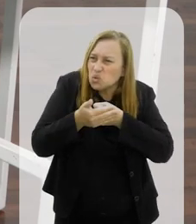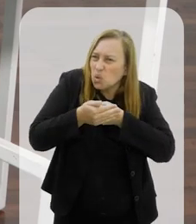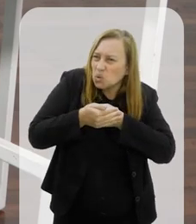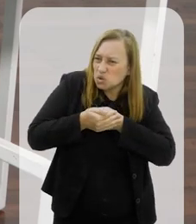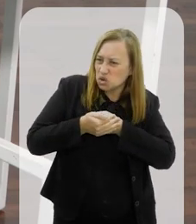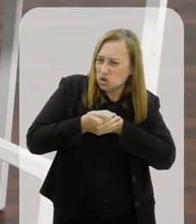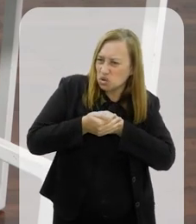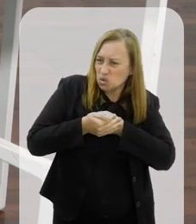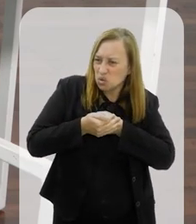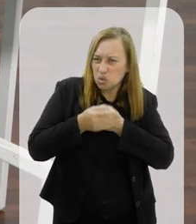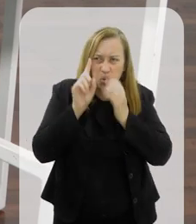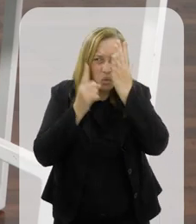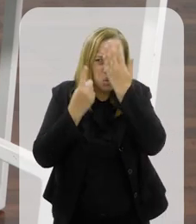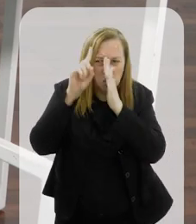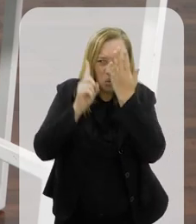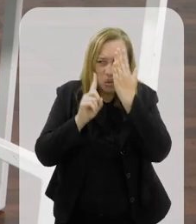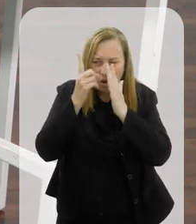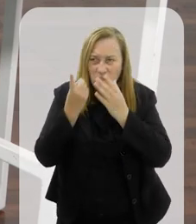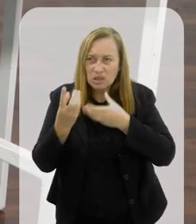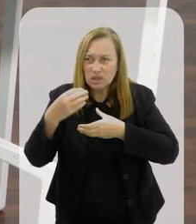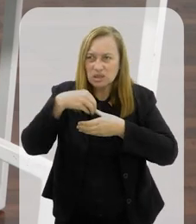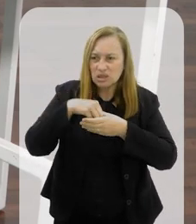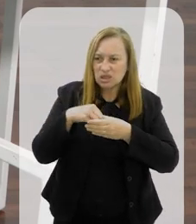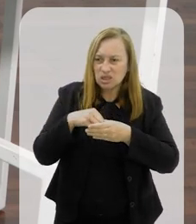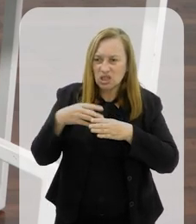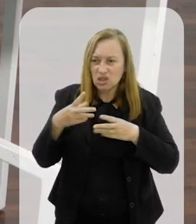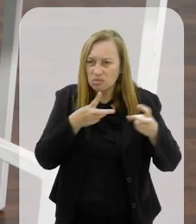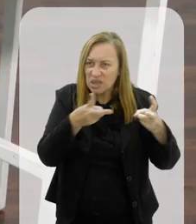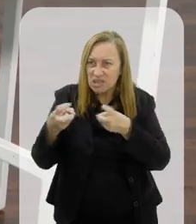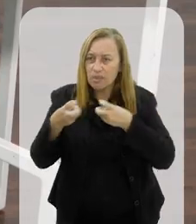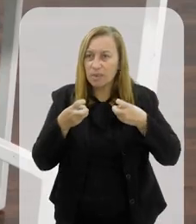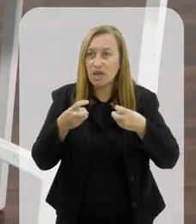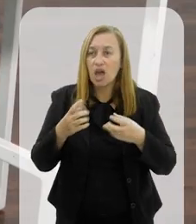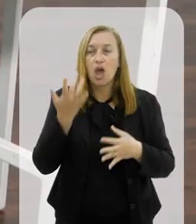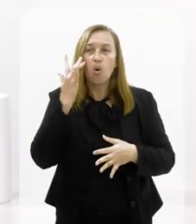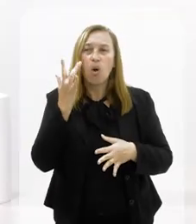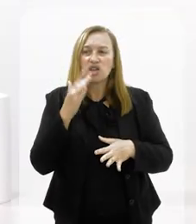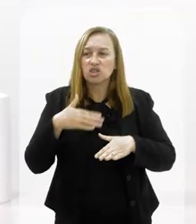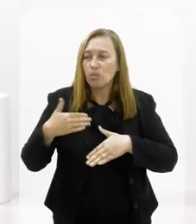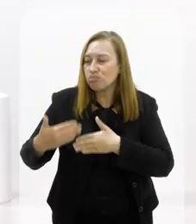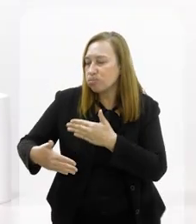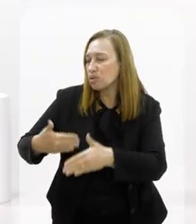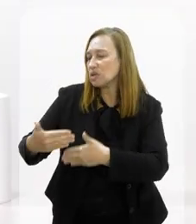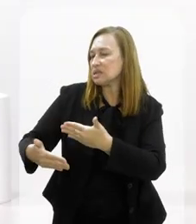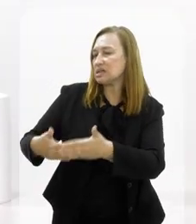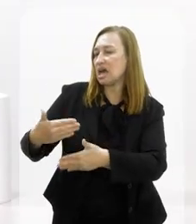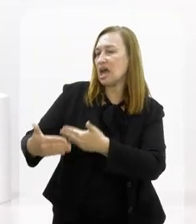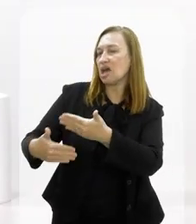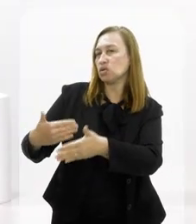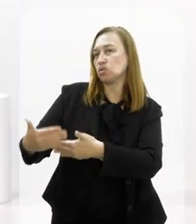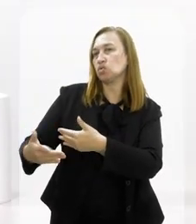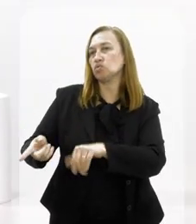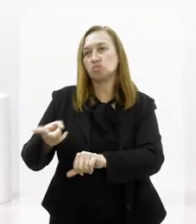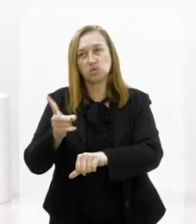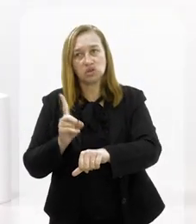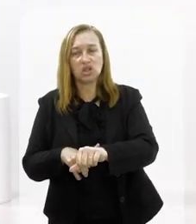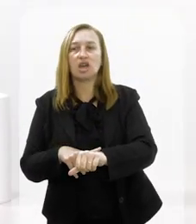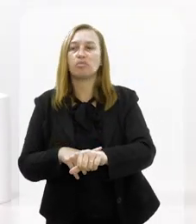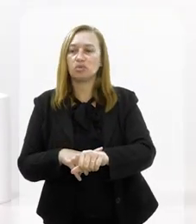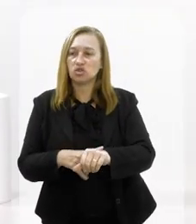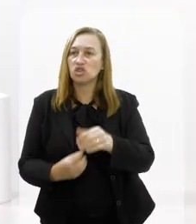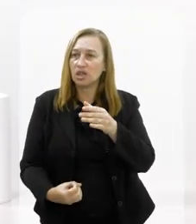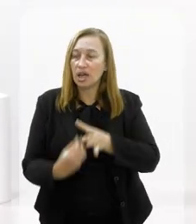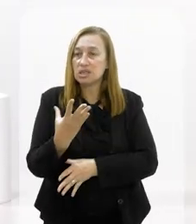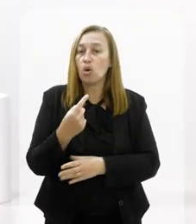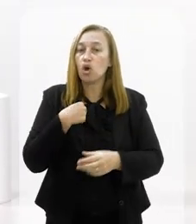ainda tá assimilando um pouco essa essa chegada eu acho que é é um processo de construção no tempo né Eu acho que